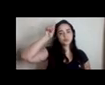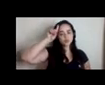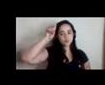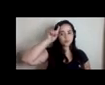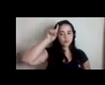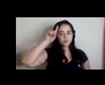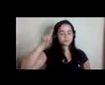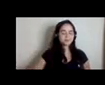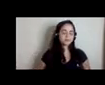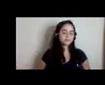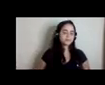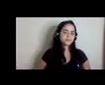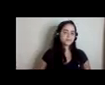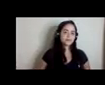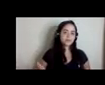Passando, então,